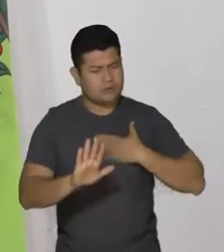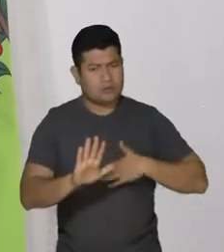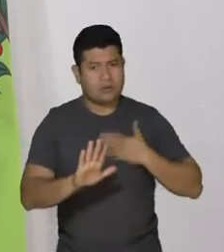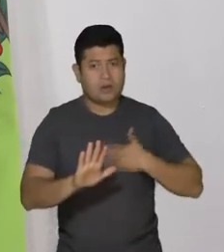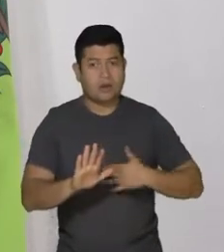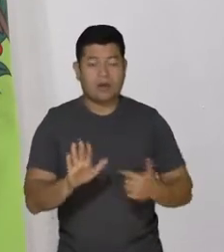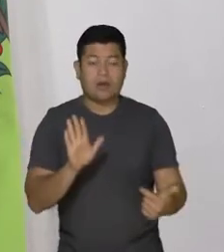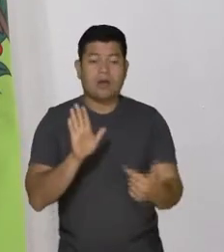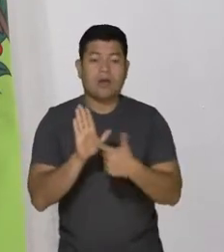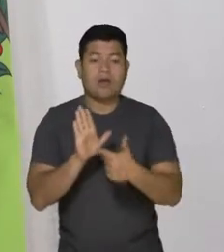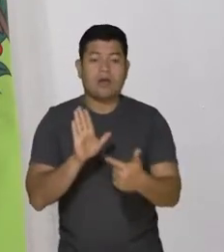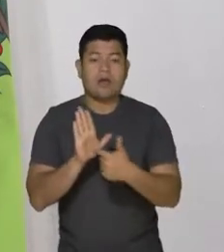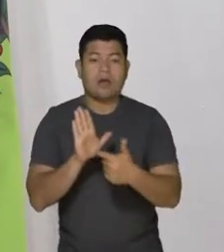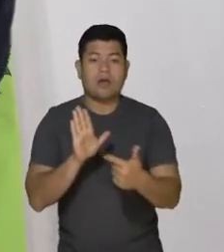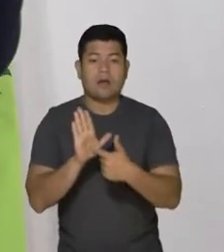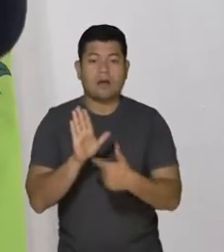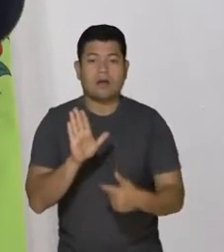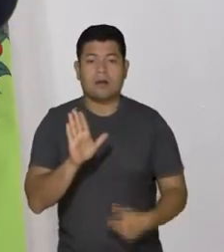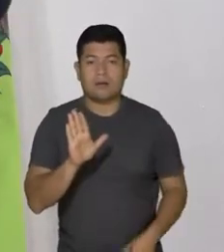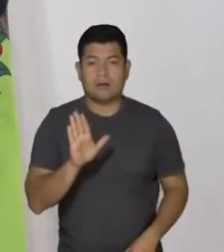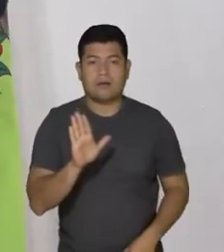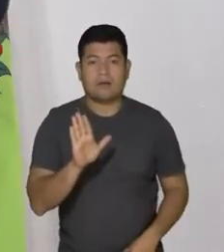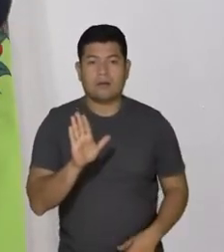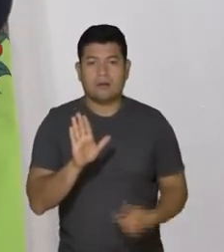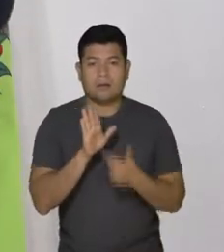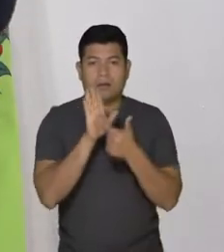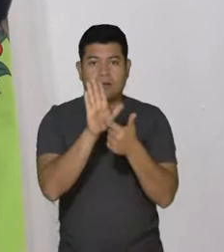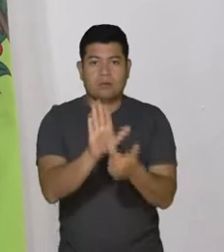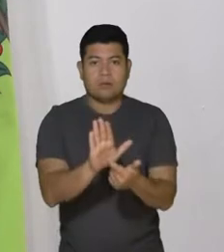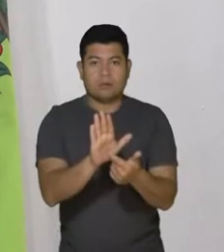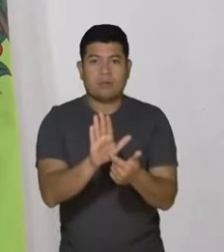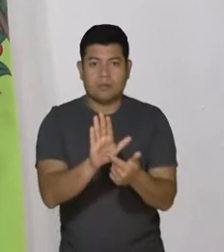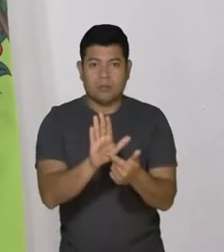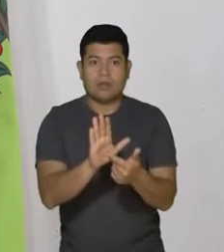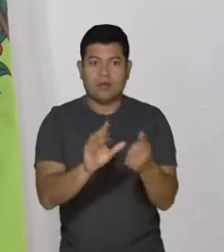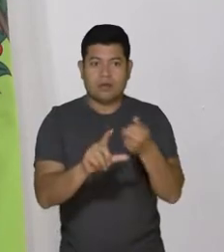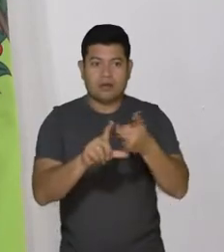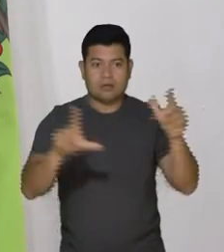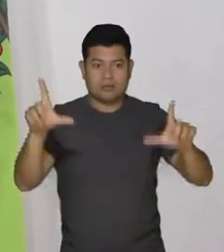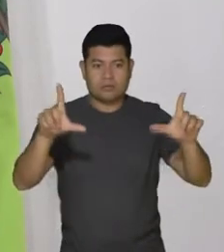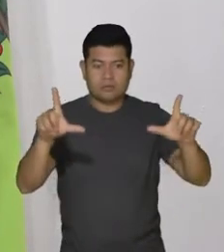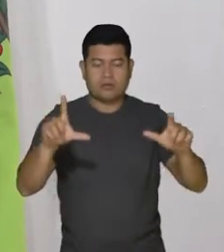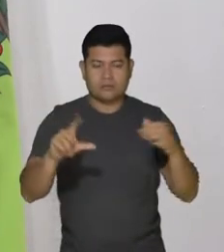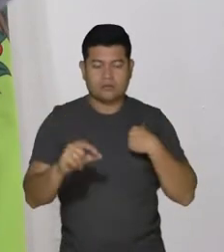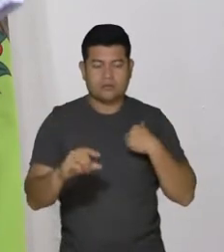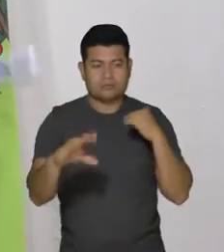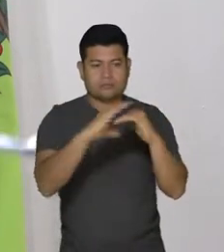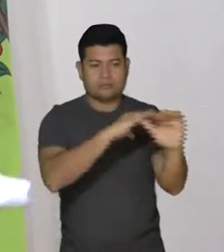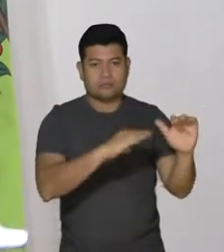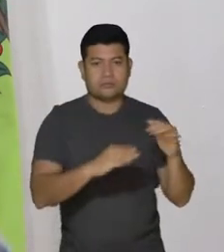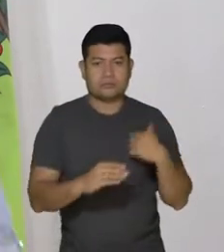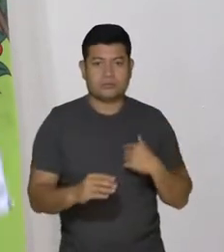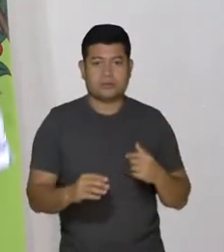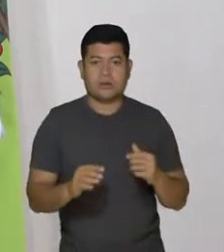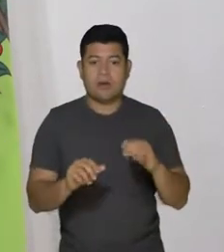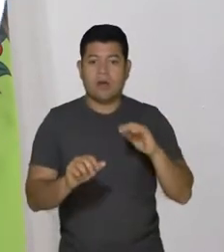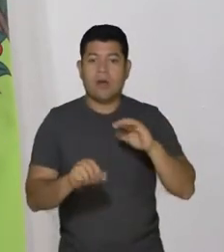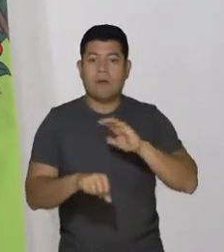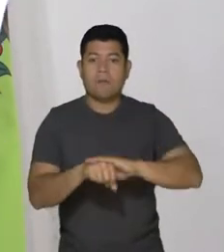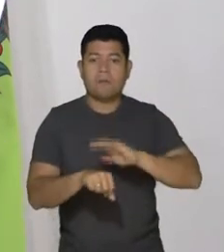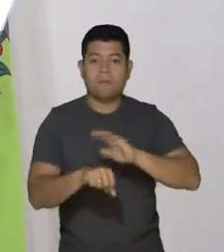aqui ó tá aqui eu vou disponibilizar para imprensa tá aqui segundo este relatório